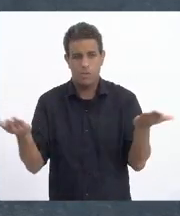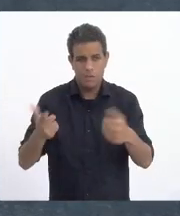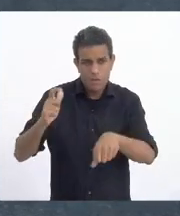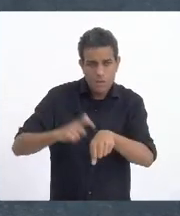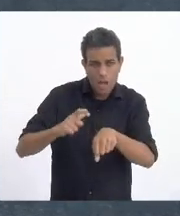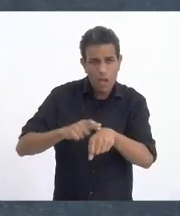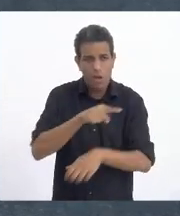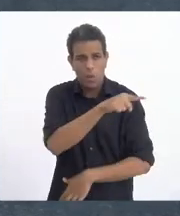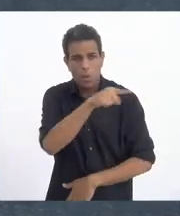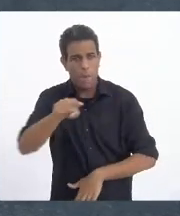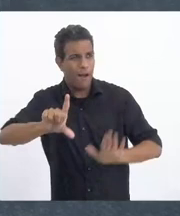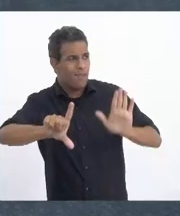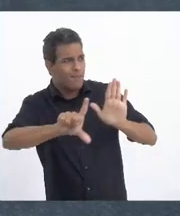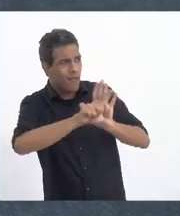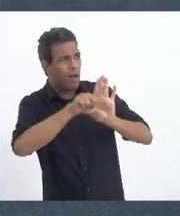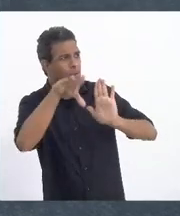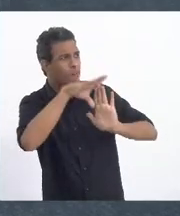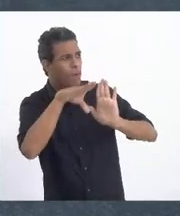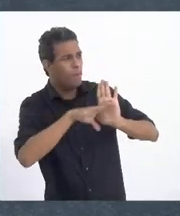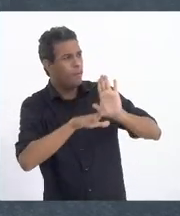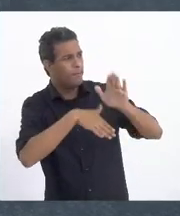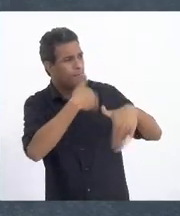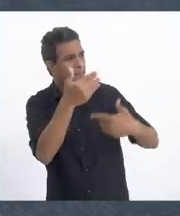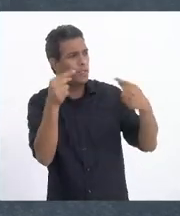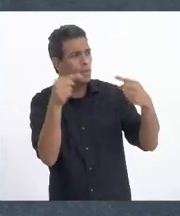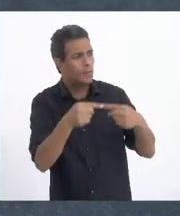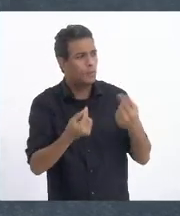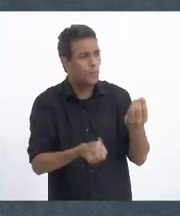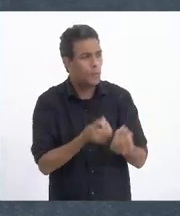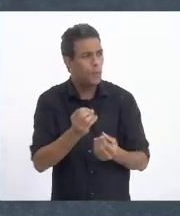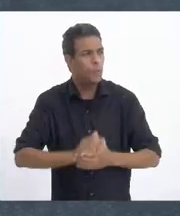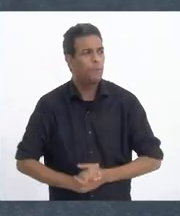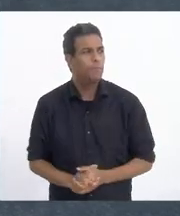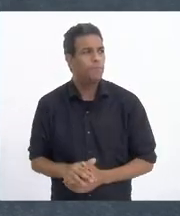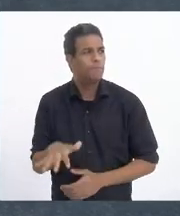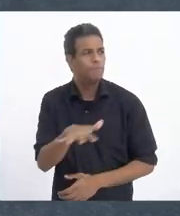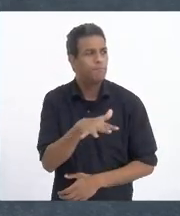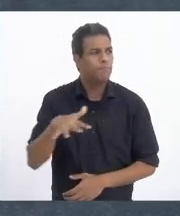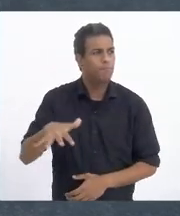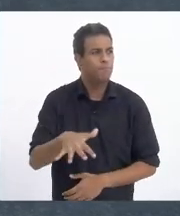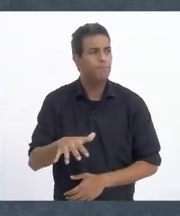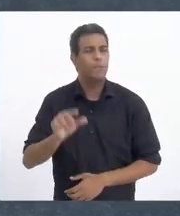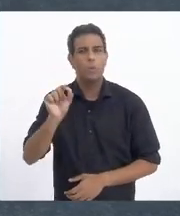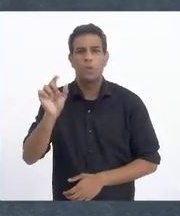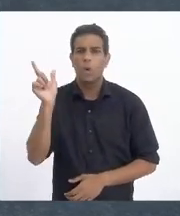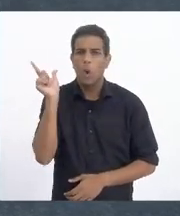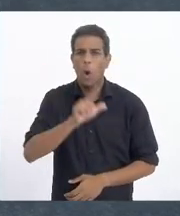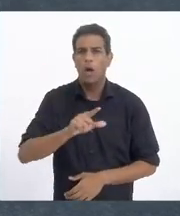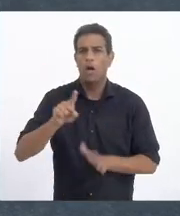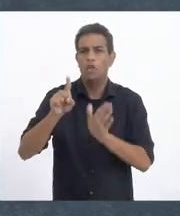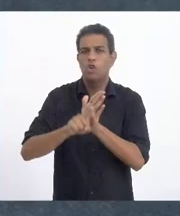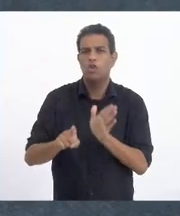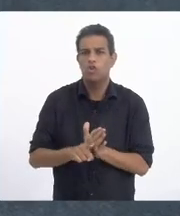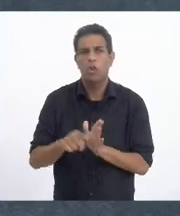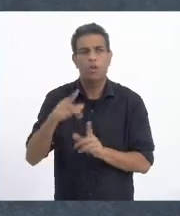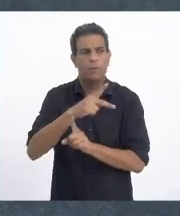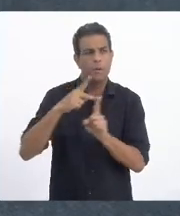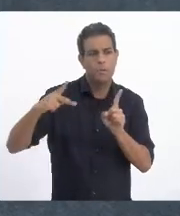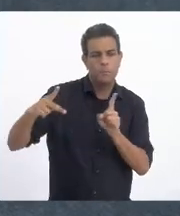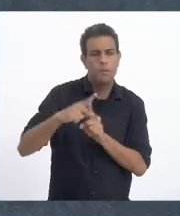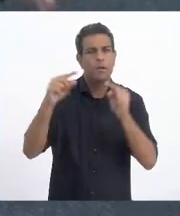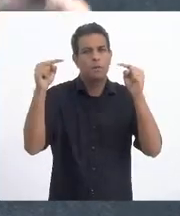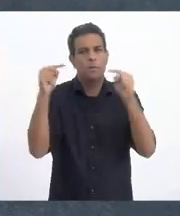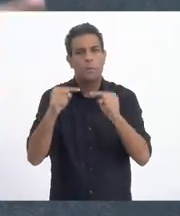houve lei desde março de 2020, tá? Que implemente o desconto previdenciário